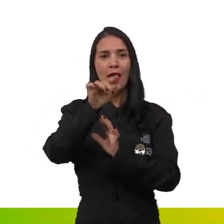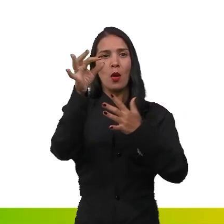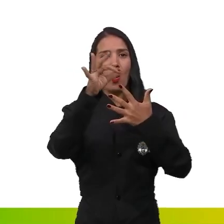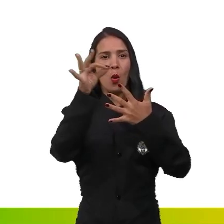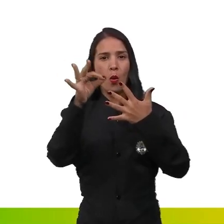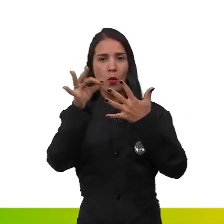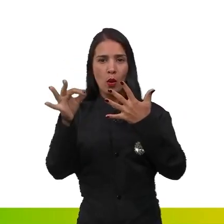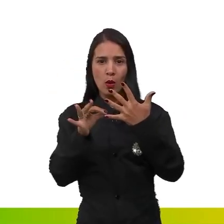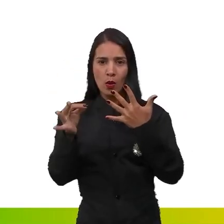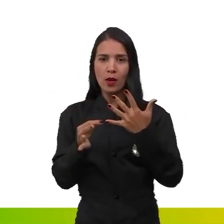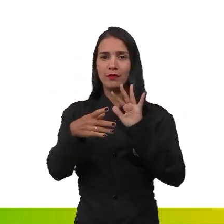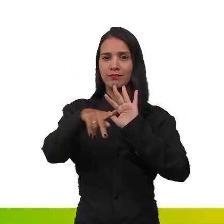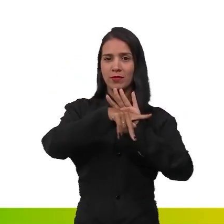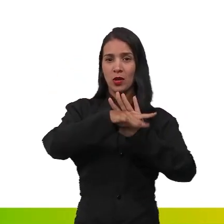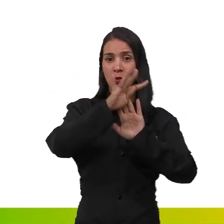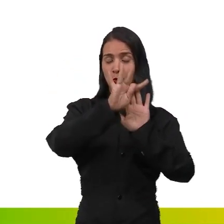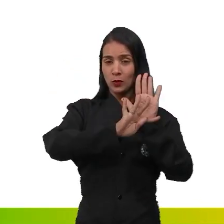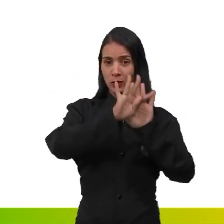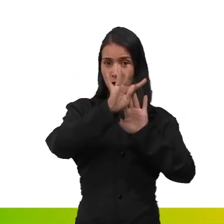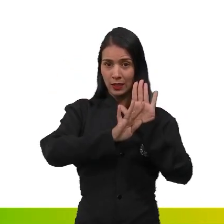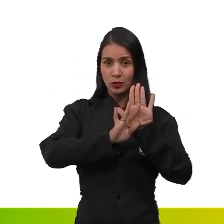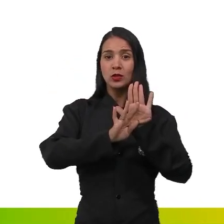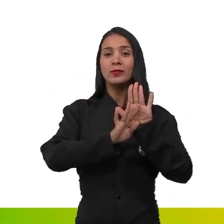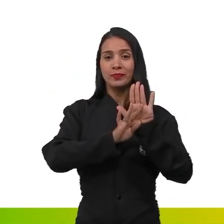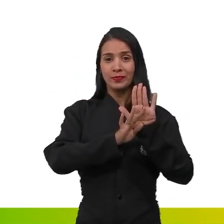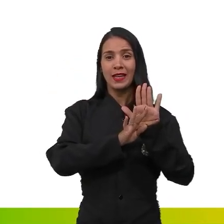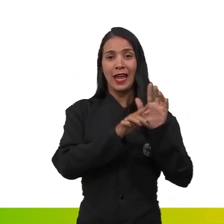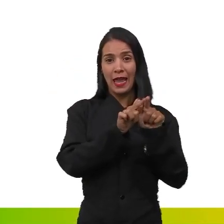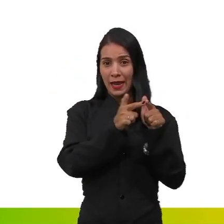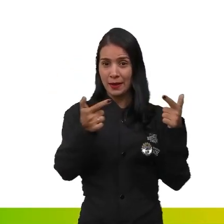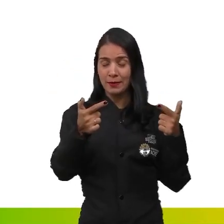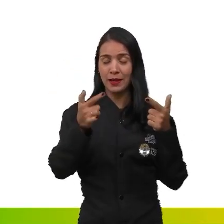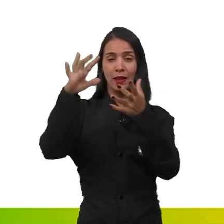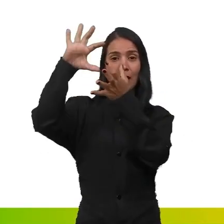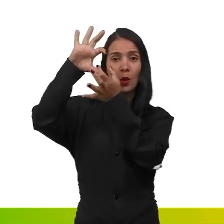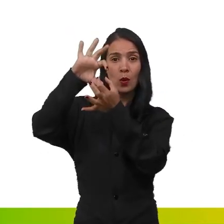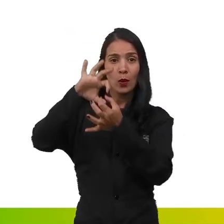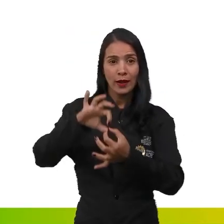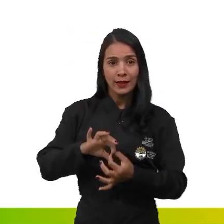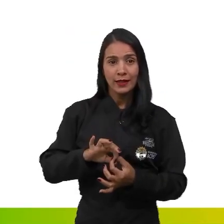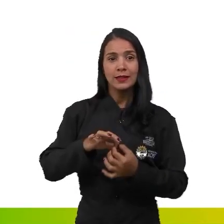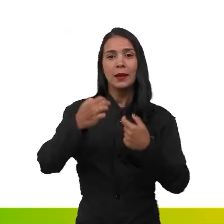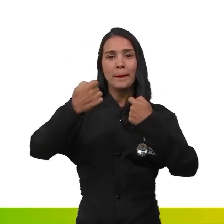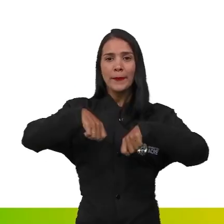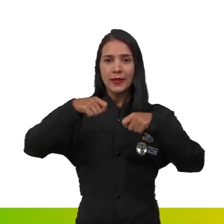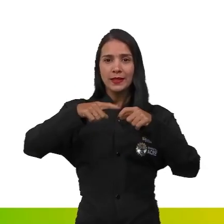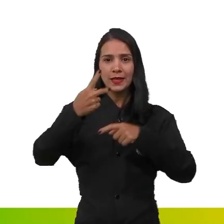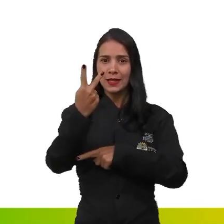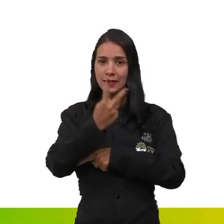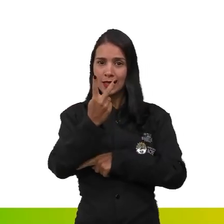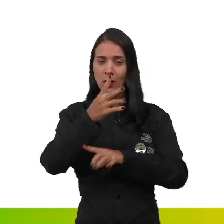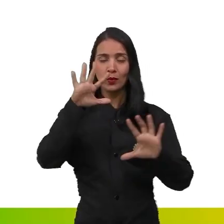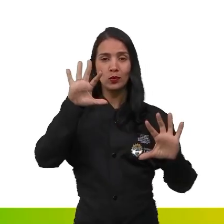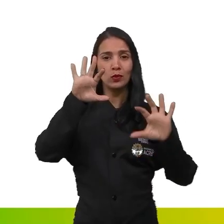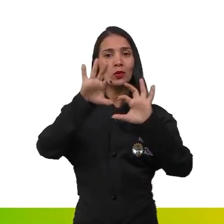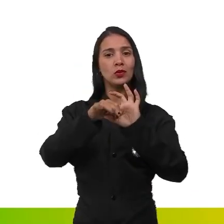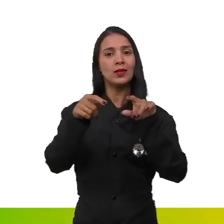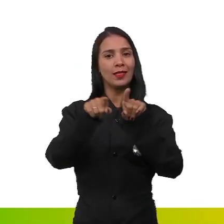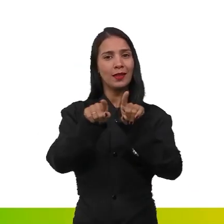enquanto a coerência tem a ver com o sentido obtido por meio da coesão e dos